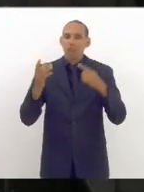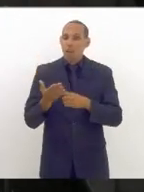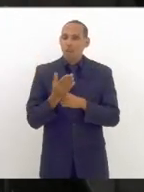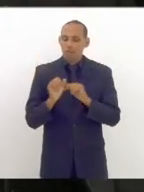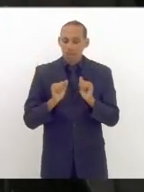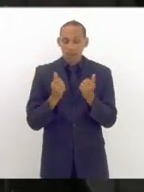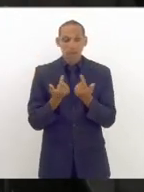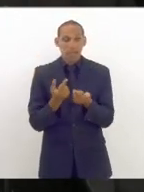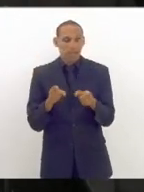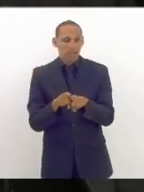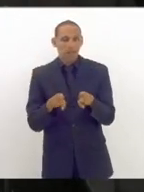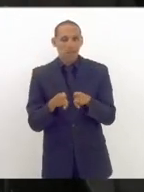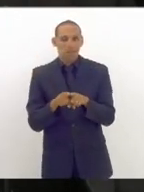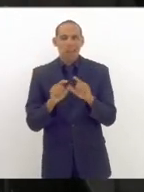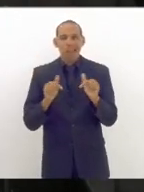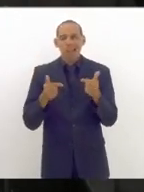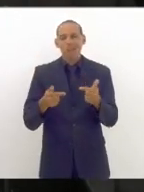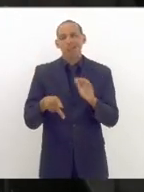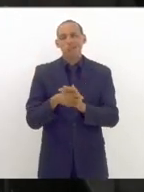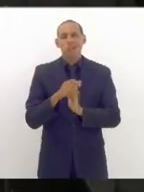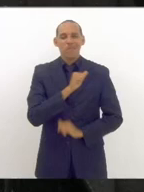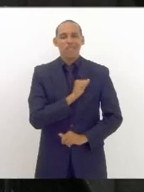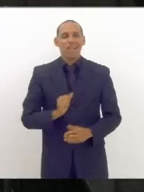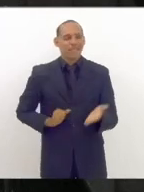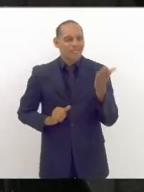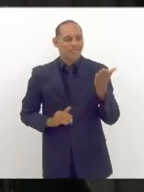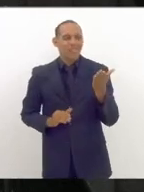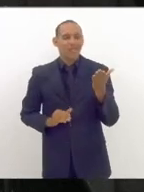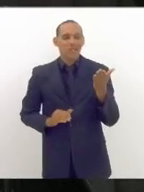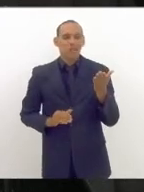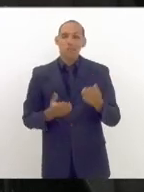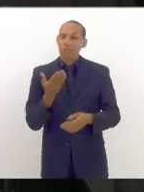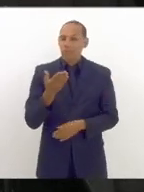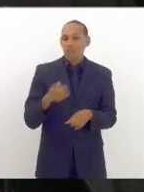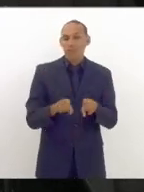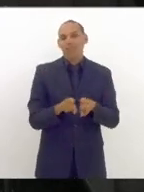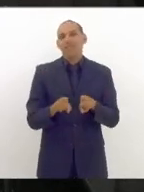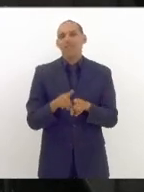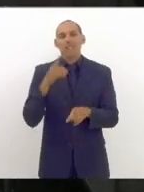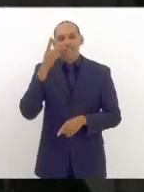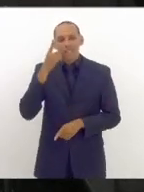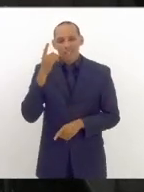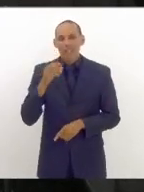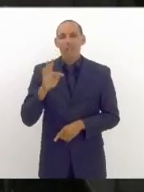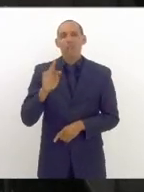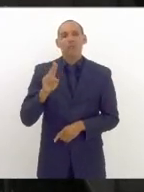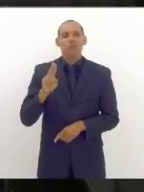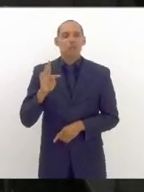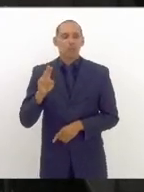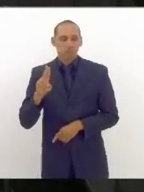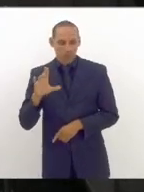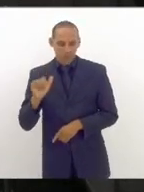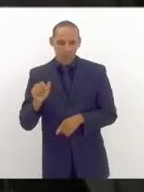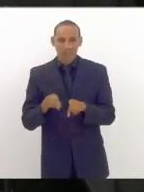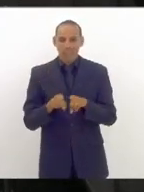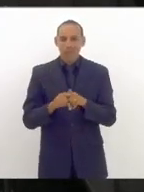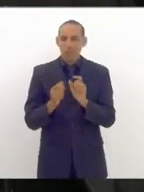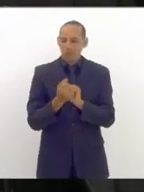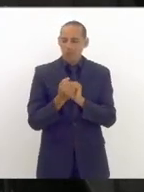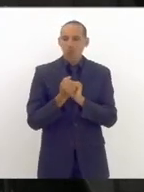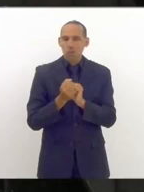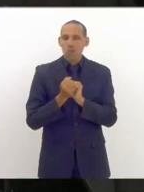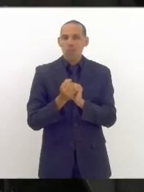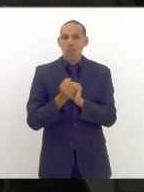Legislativa e à atitude do presidente Siciliano, da senhora, do deputado Gustavo Tutuca, que estava aqui conosco,